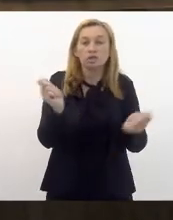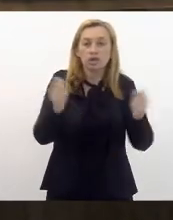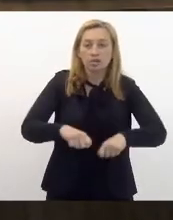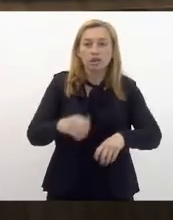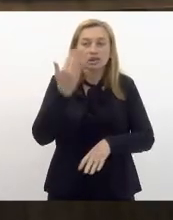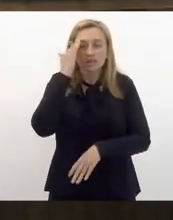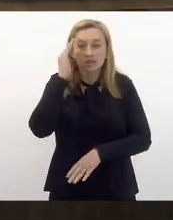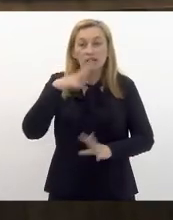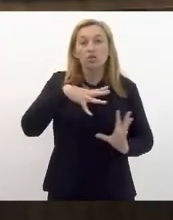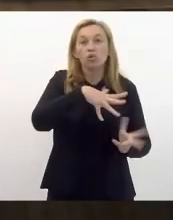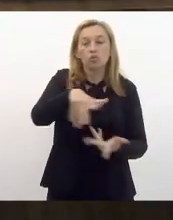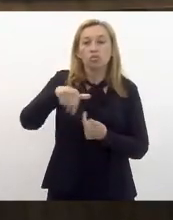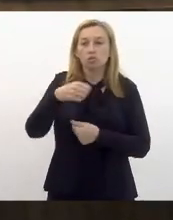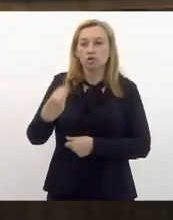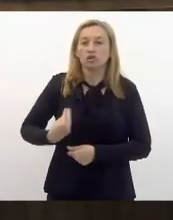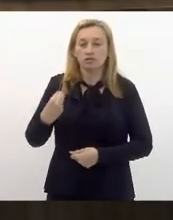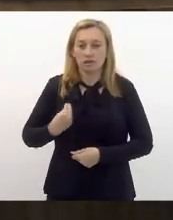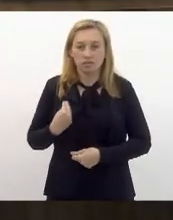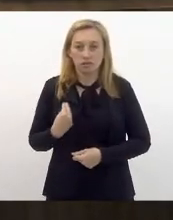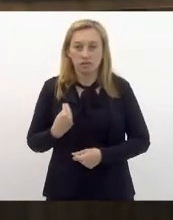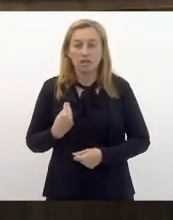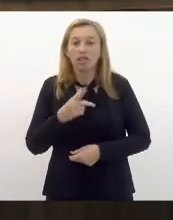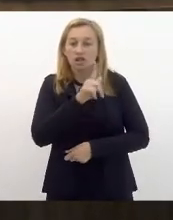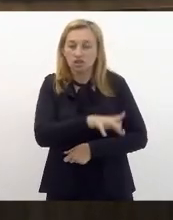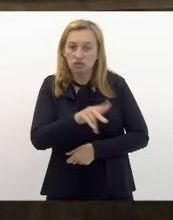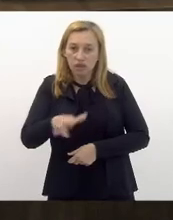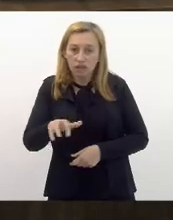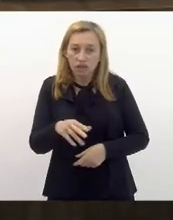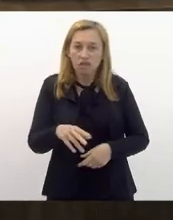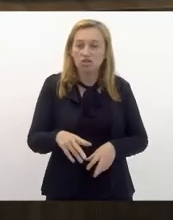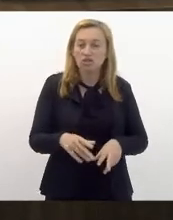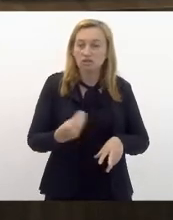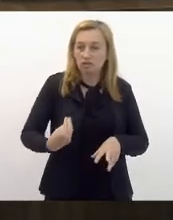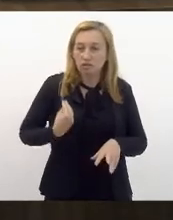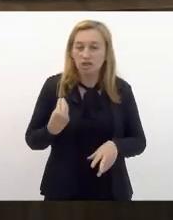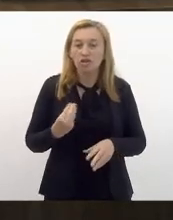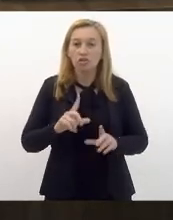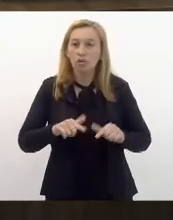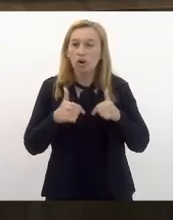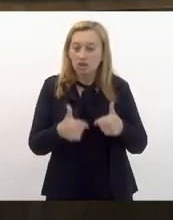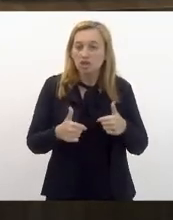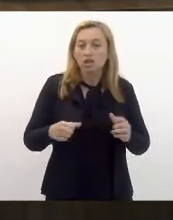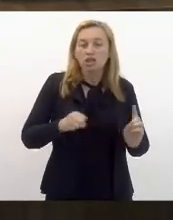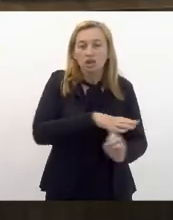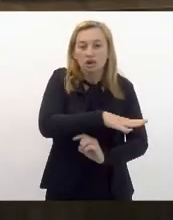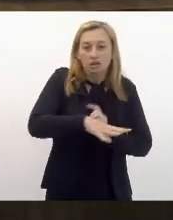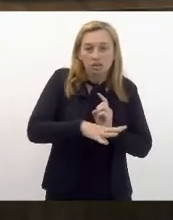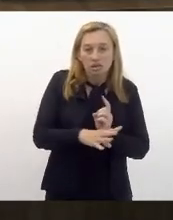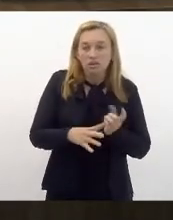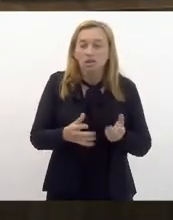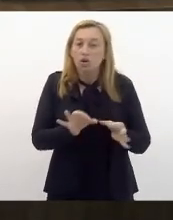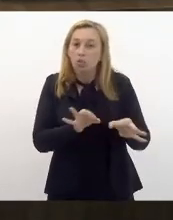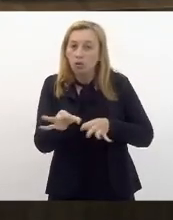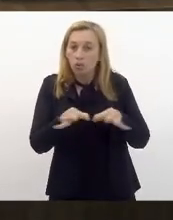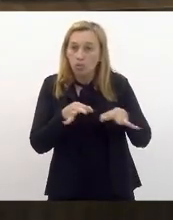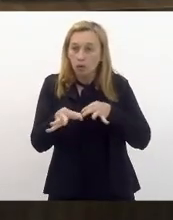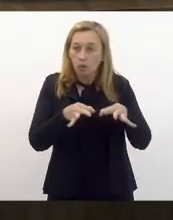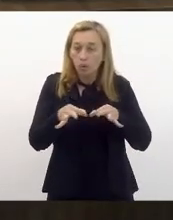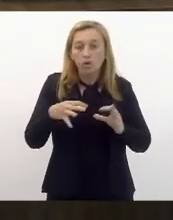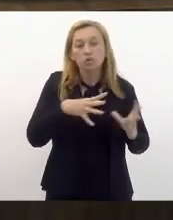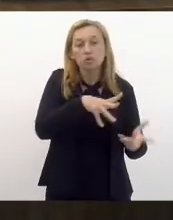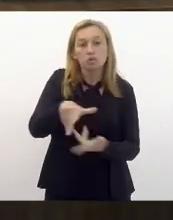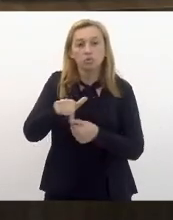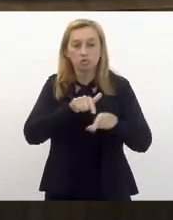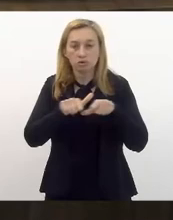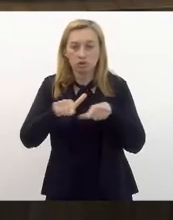de entender o mundo que ele está inserido as diferentes formas de vida o funcionamento da sociedade a organização do